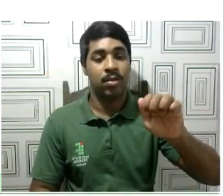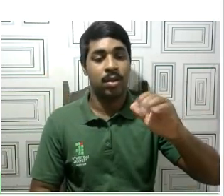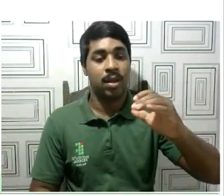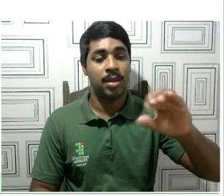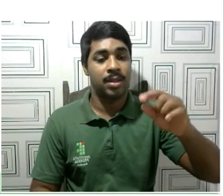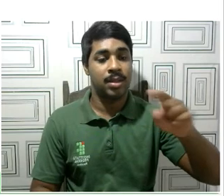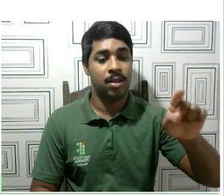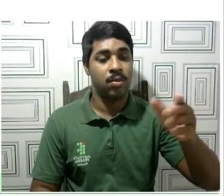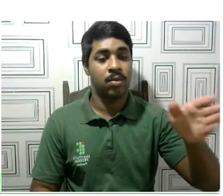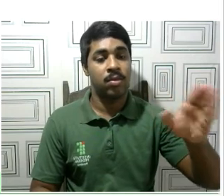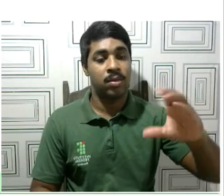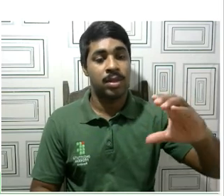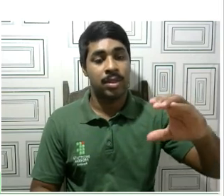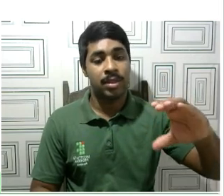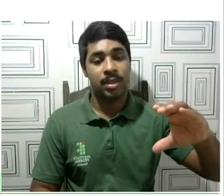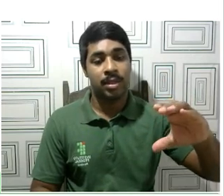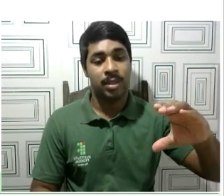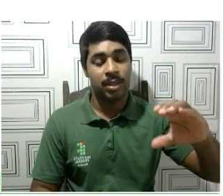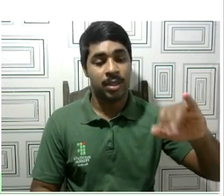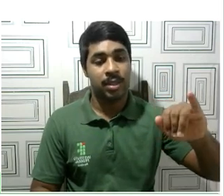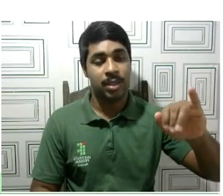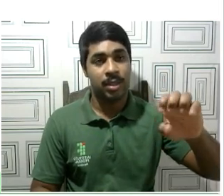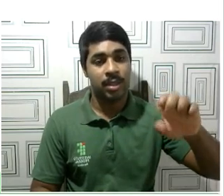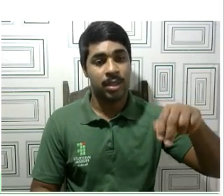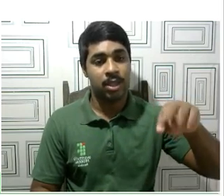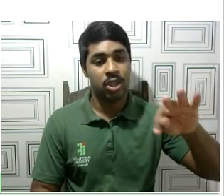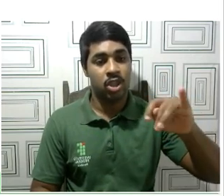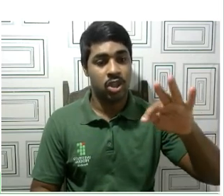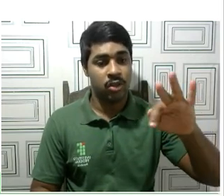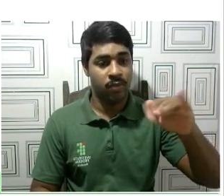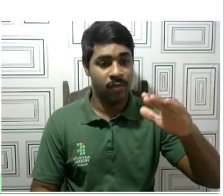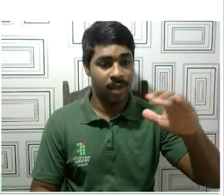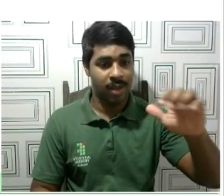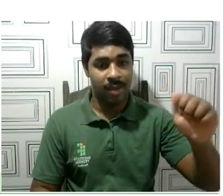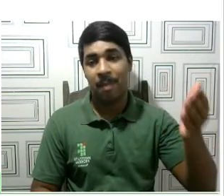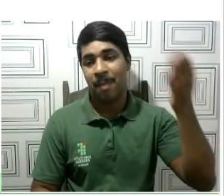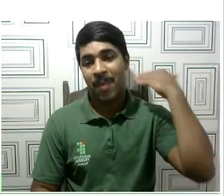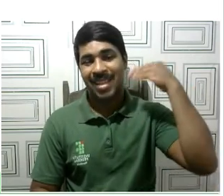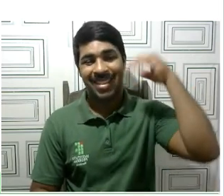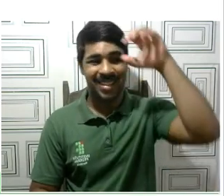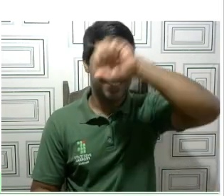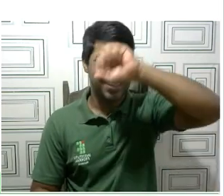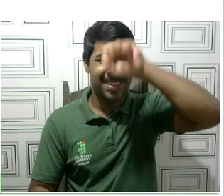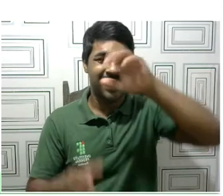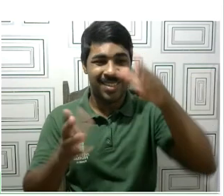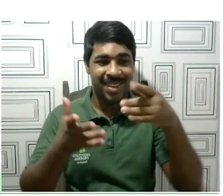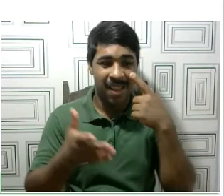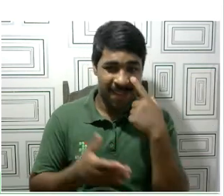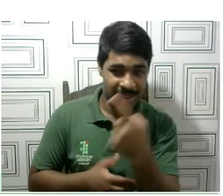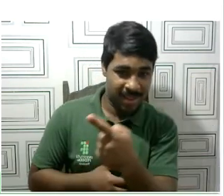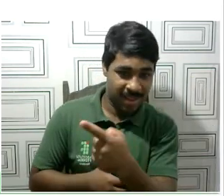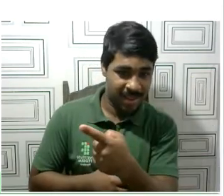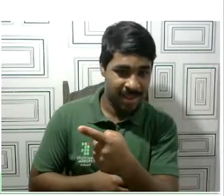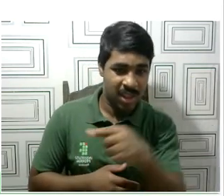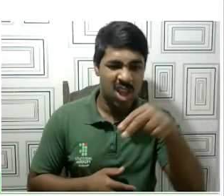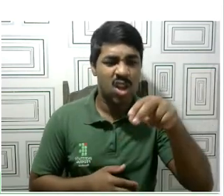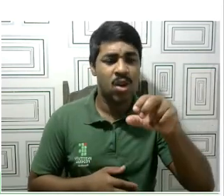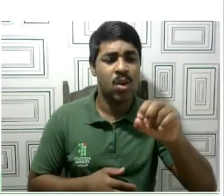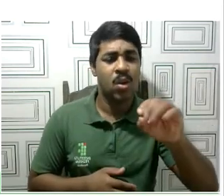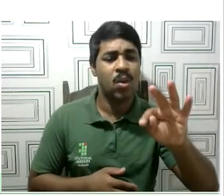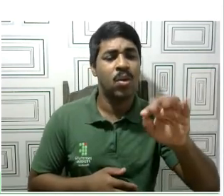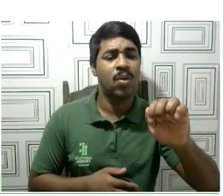que a gente viu na aula anterior. Né? Um número ele é dito na notação científica quando ele está dessa forma aqui. Tá? Ele é um Q, um